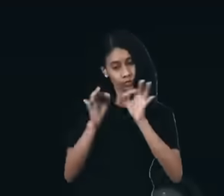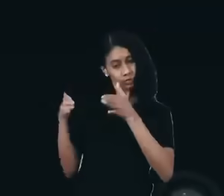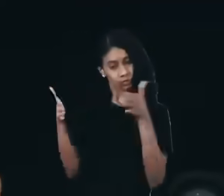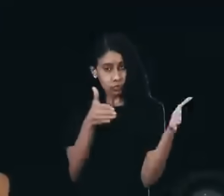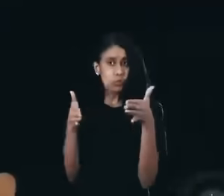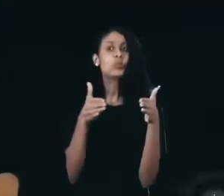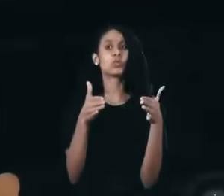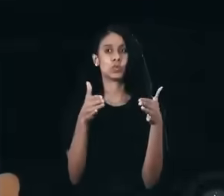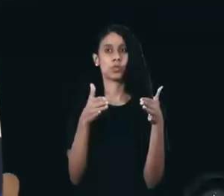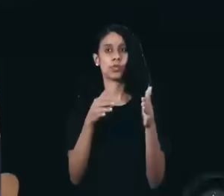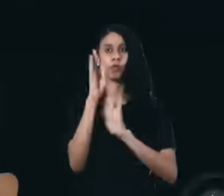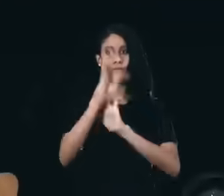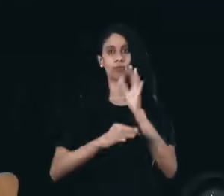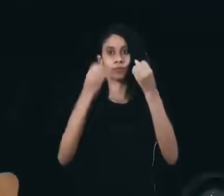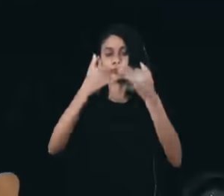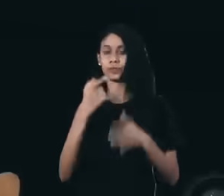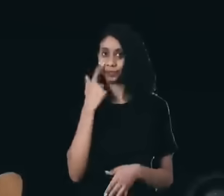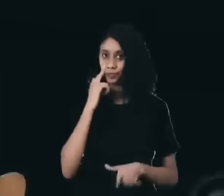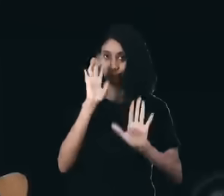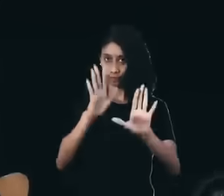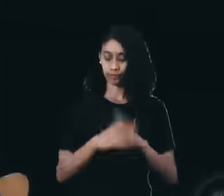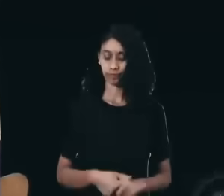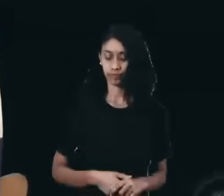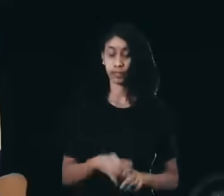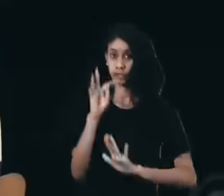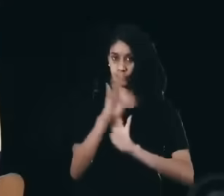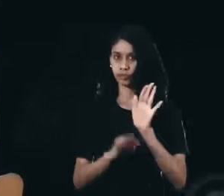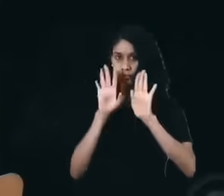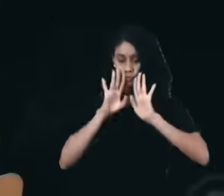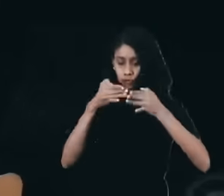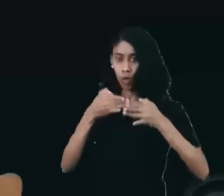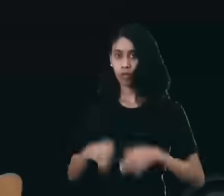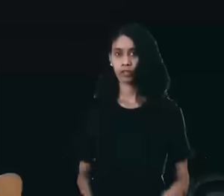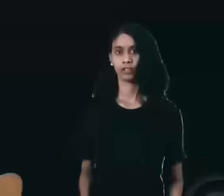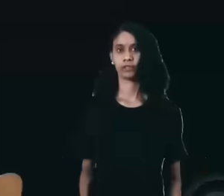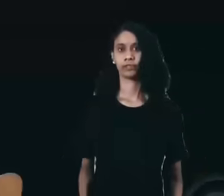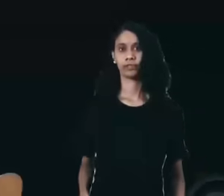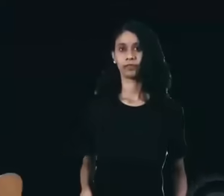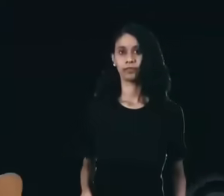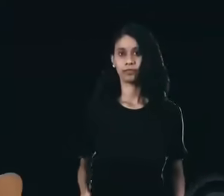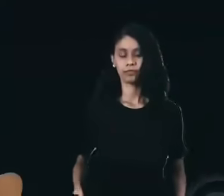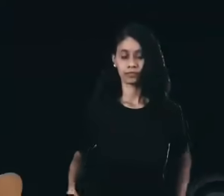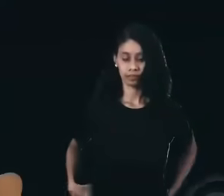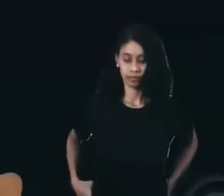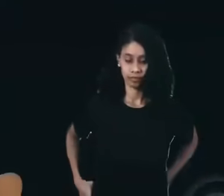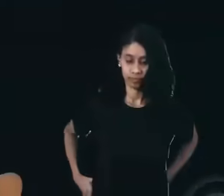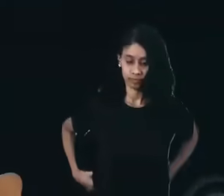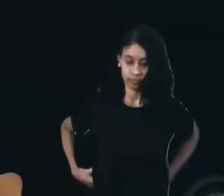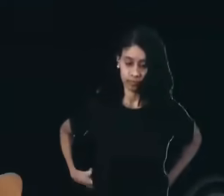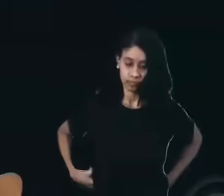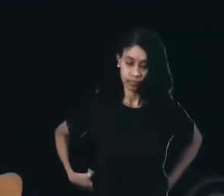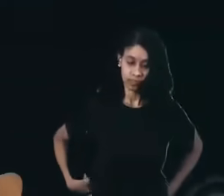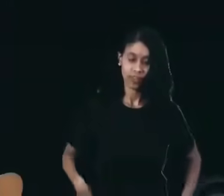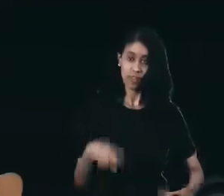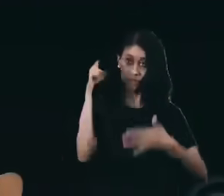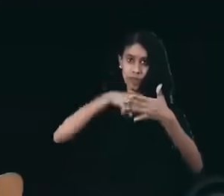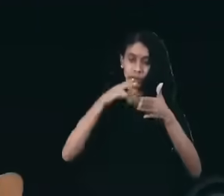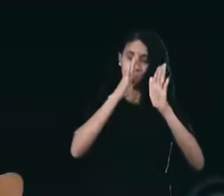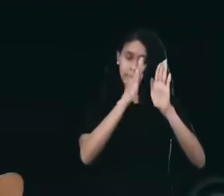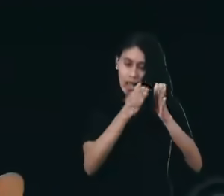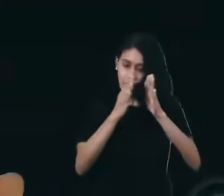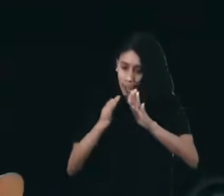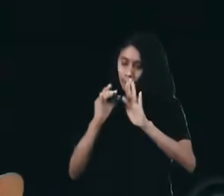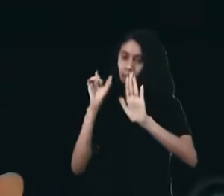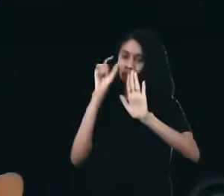preparação. O texto diz, preste atenção que a gente vai ficar no texto, ó. Parte por parte, eu vou ler com vocês, vou aplicar pedaço por pedaço de